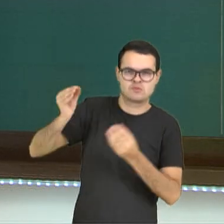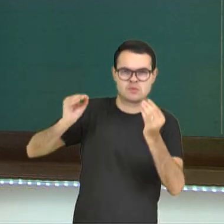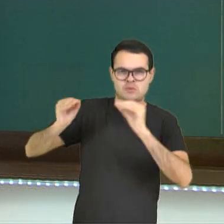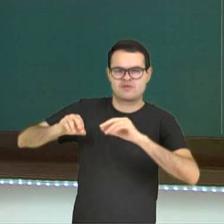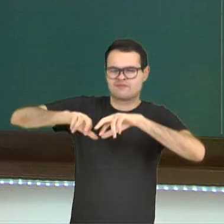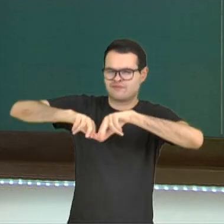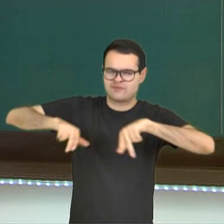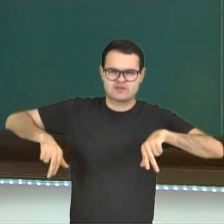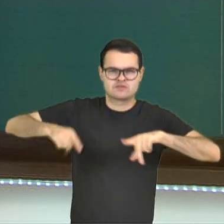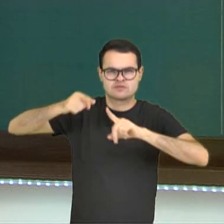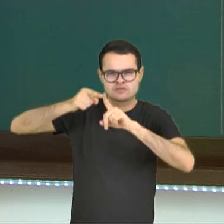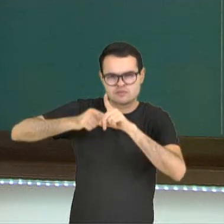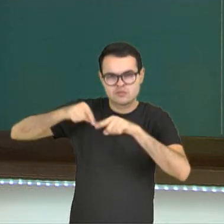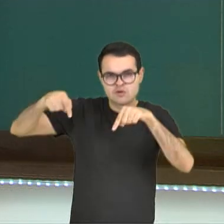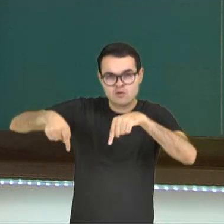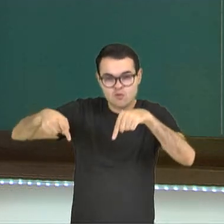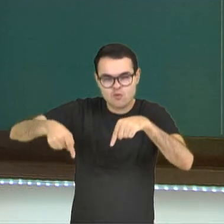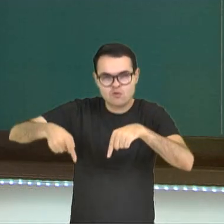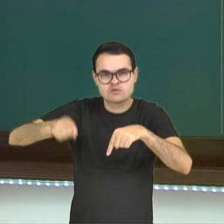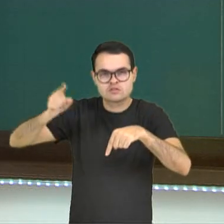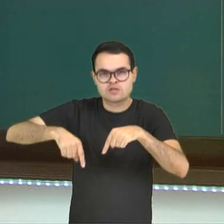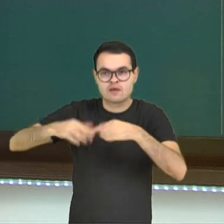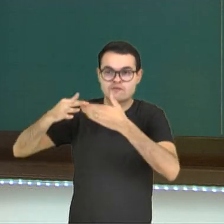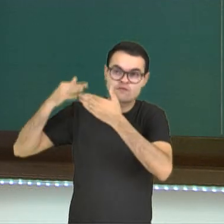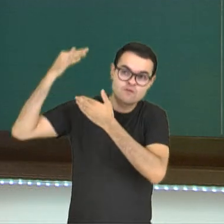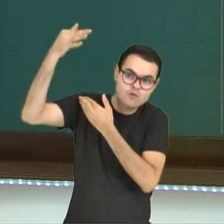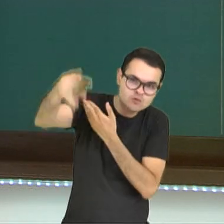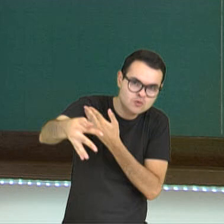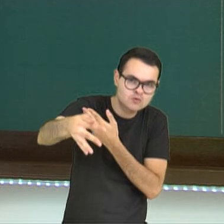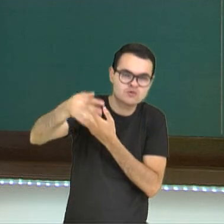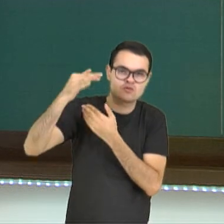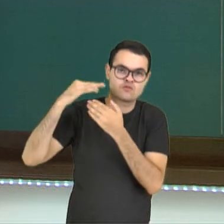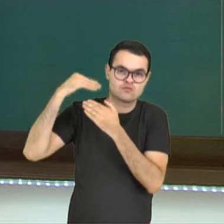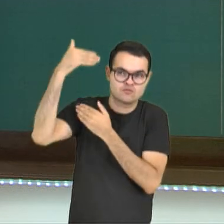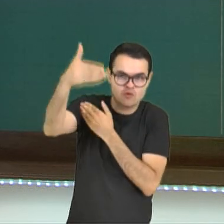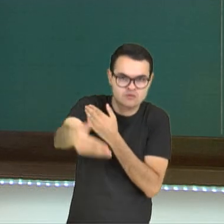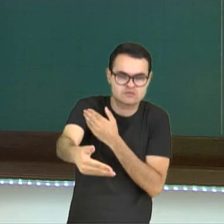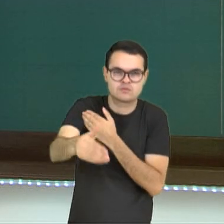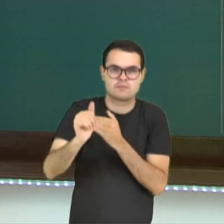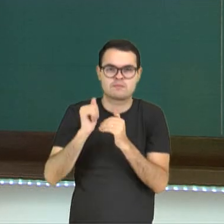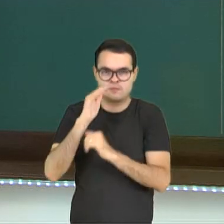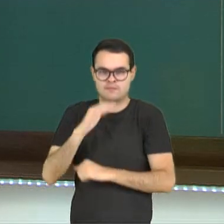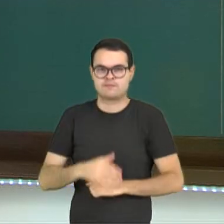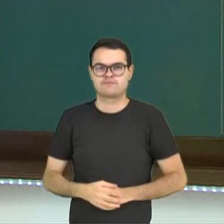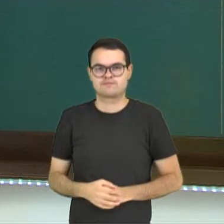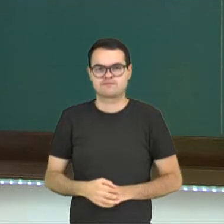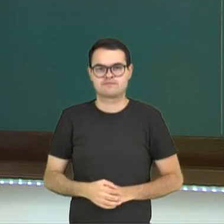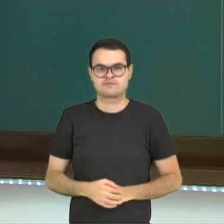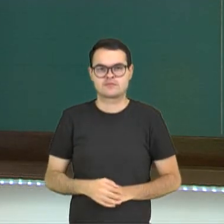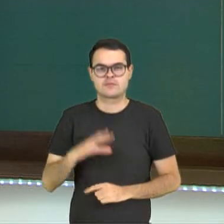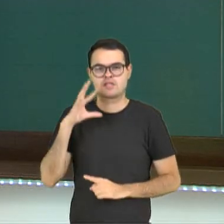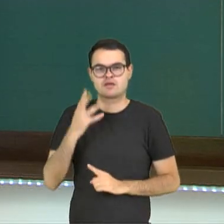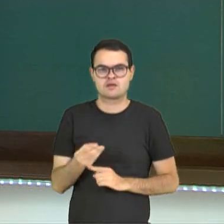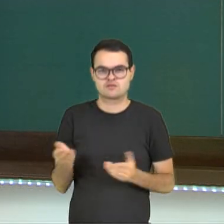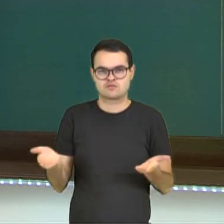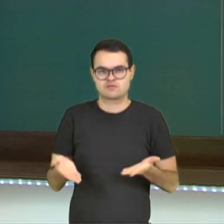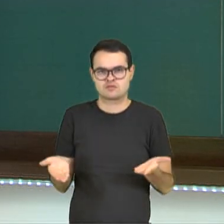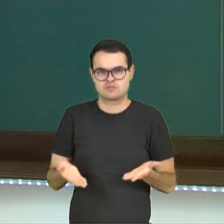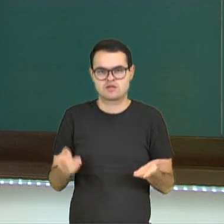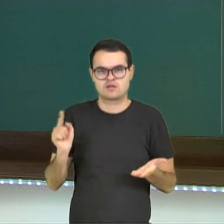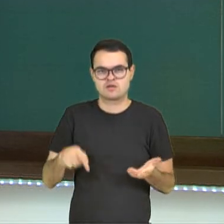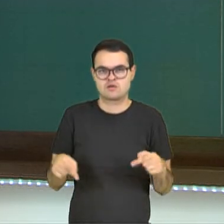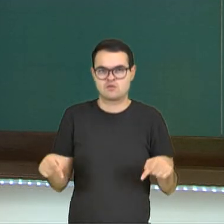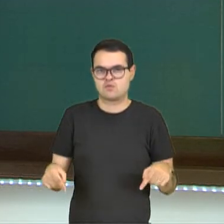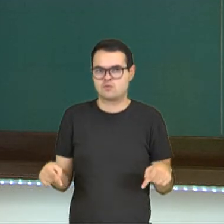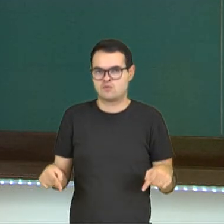artes da vanguarda, que teoricamente são além do seu tempo, tem uma avant-garde, vem disso, né? E a arte contemporânea, que é a arte que a gente